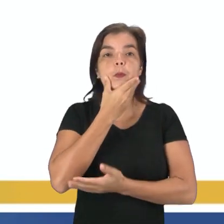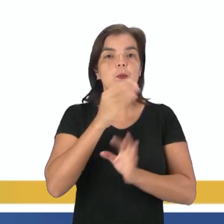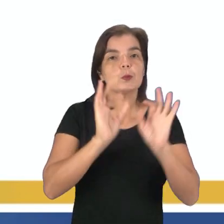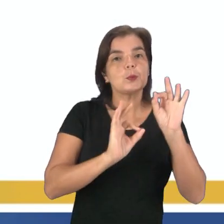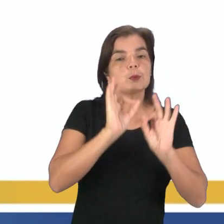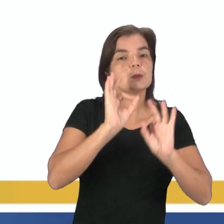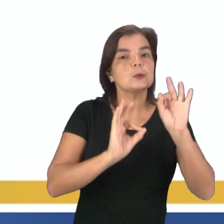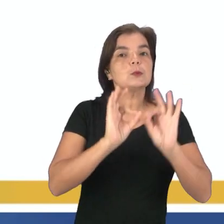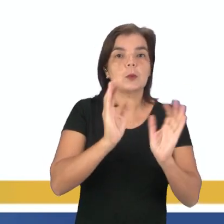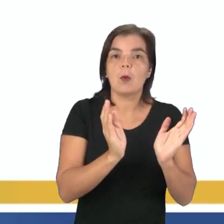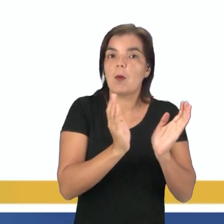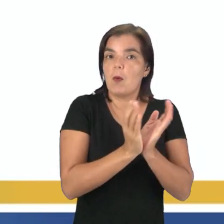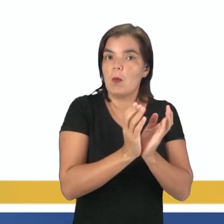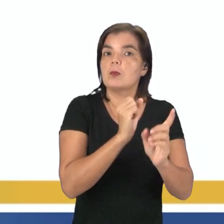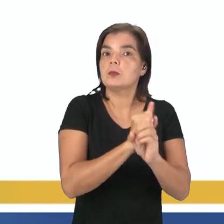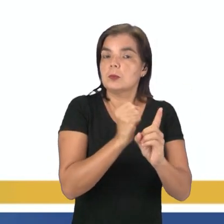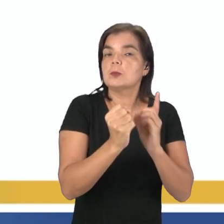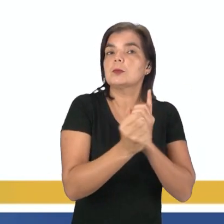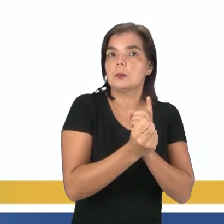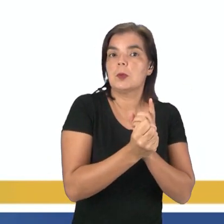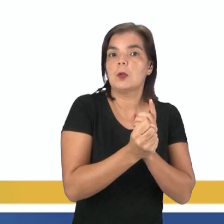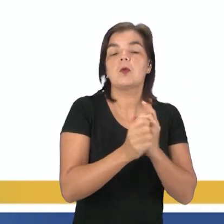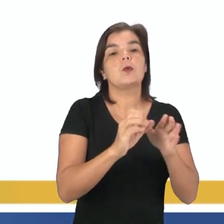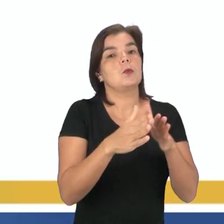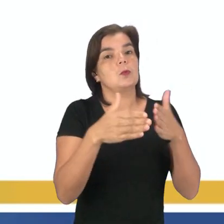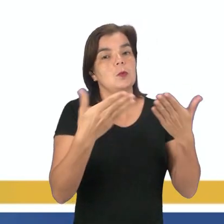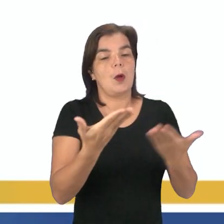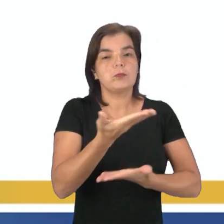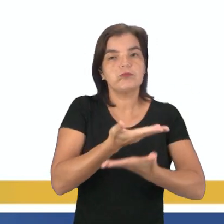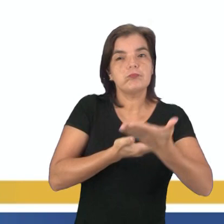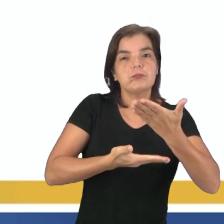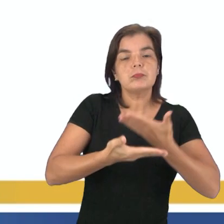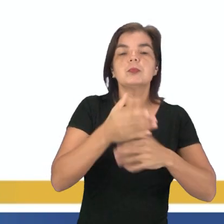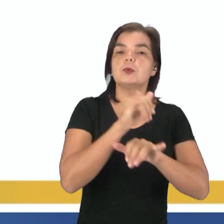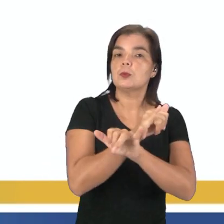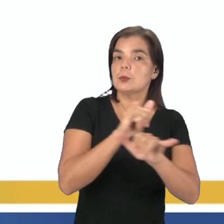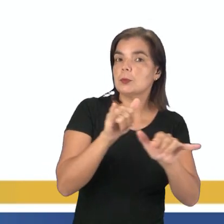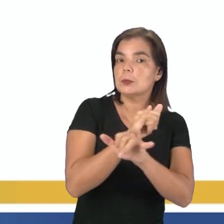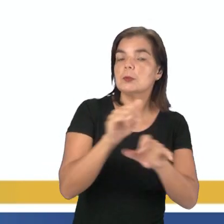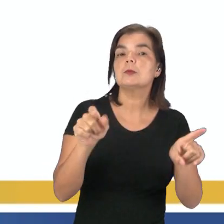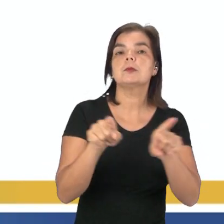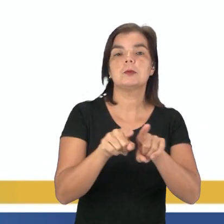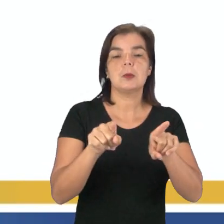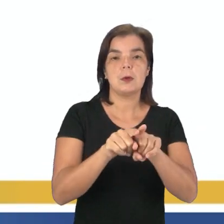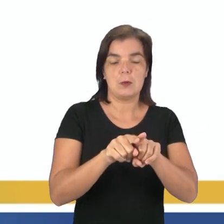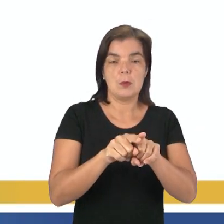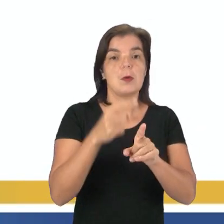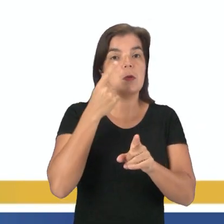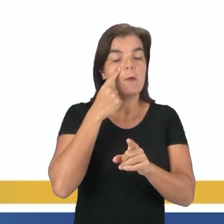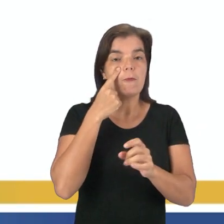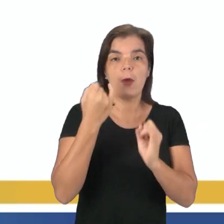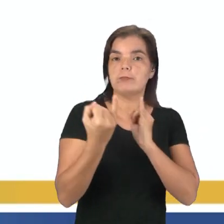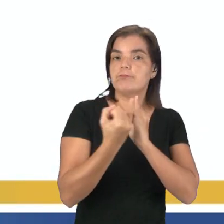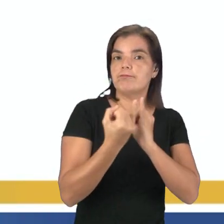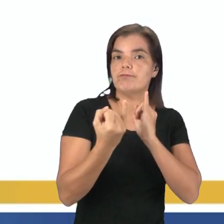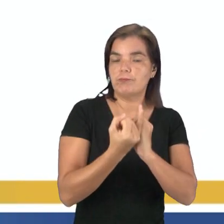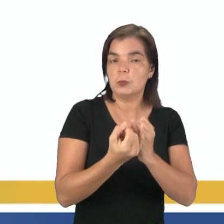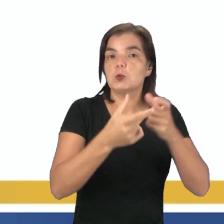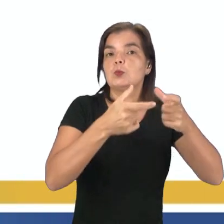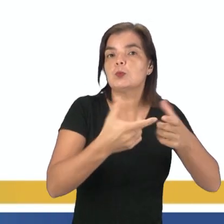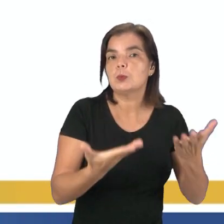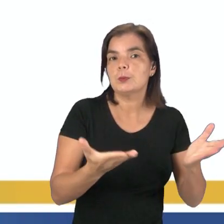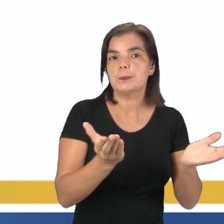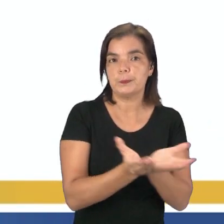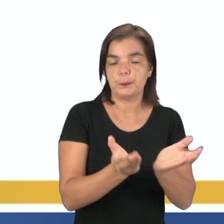se organizavam em grupos sociais, os quais compartilhavam informações e identificações com seus